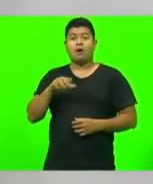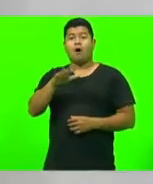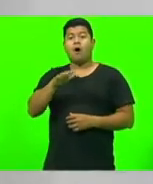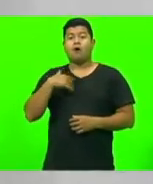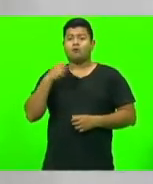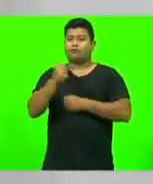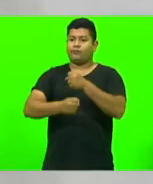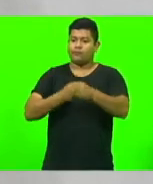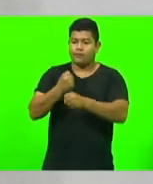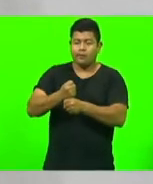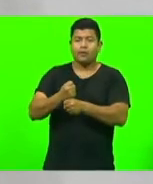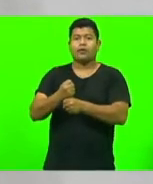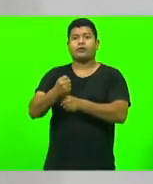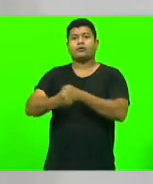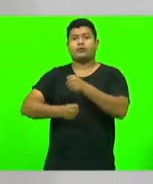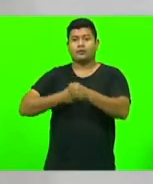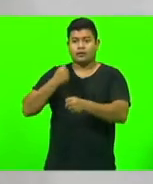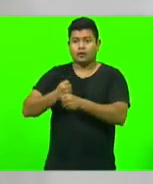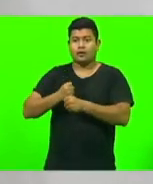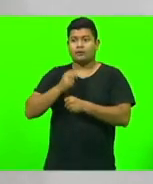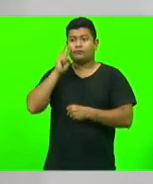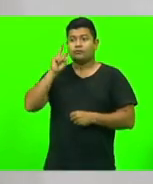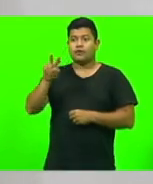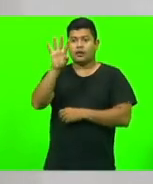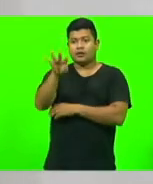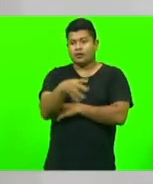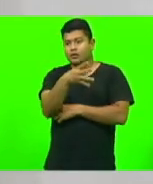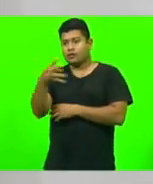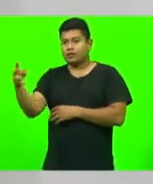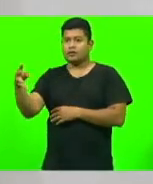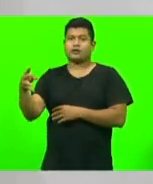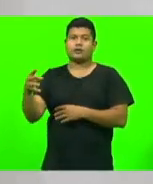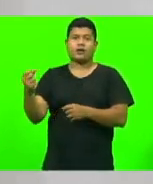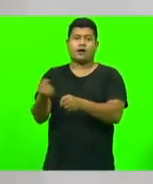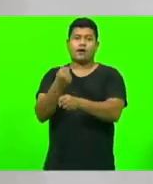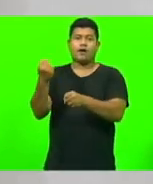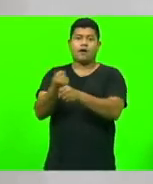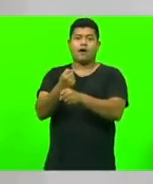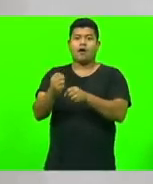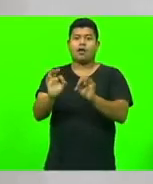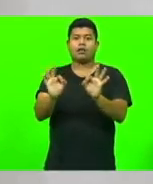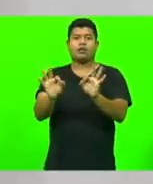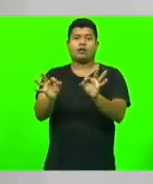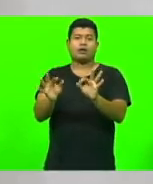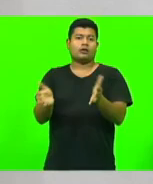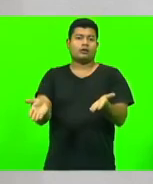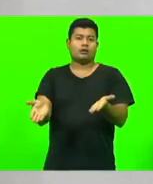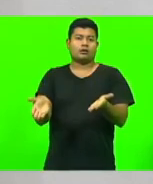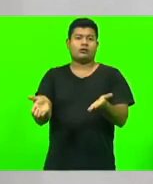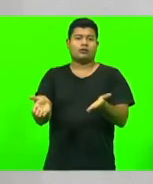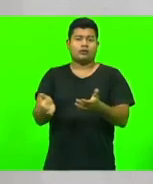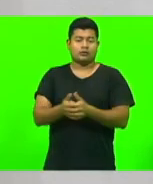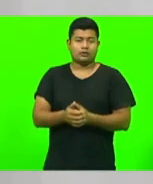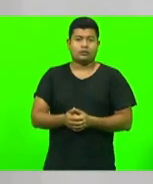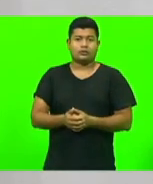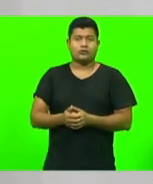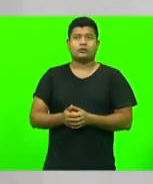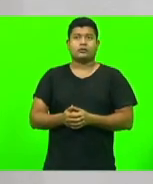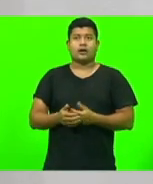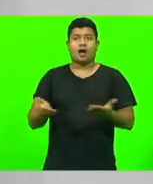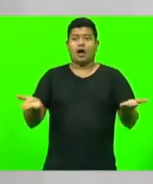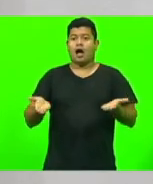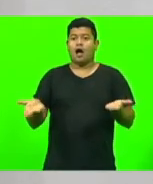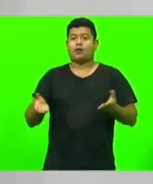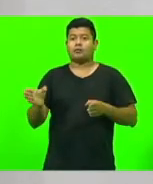um ano olhando para as planilhas e as obras nas escolas não andam. E, sobretudo, num período